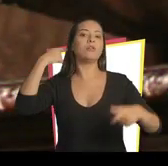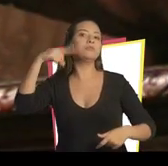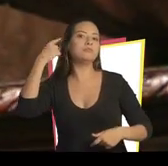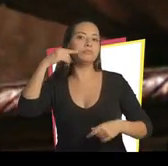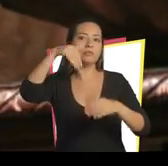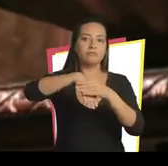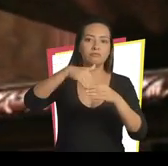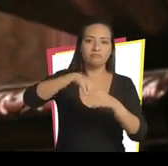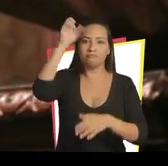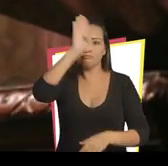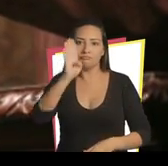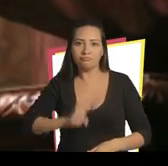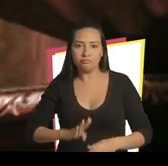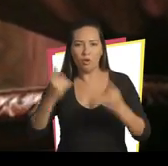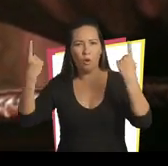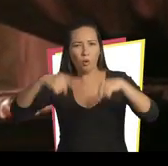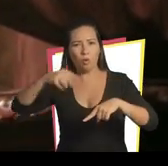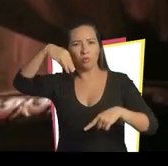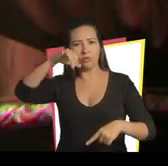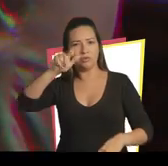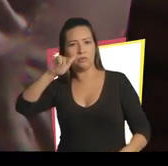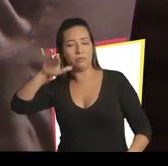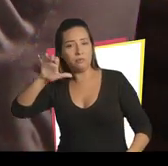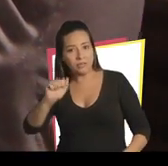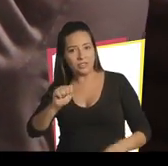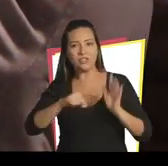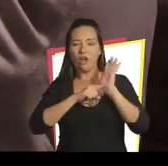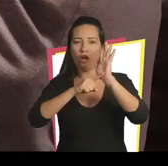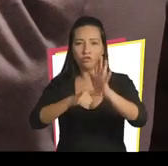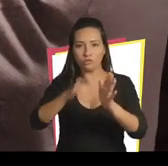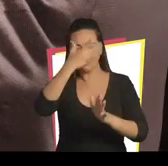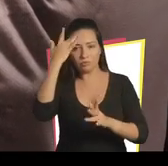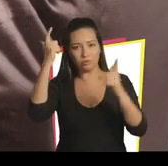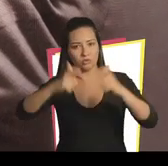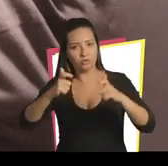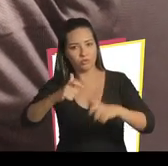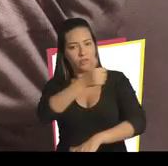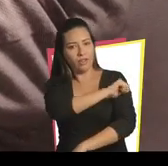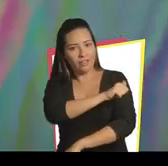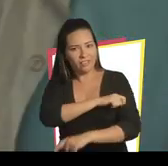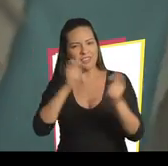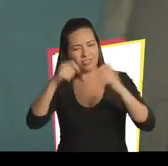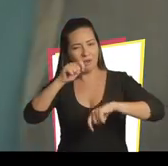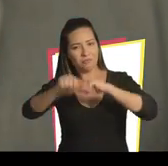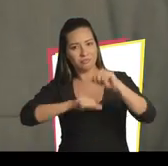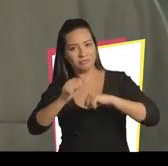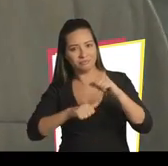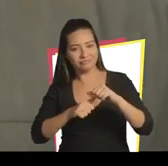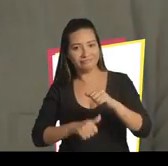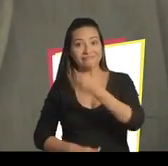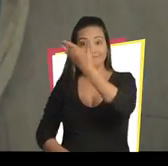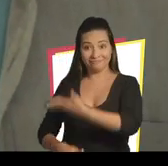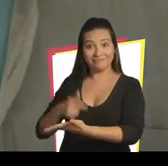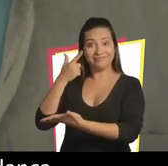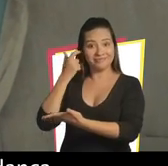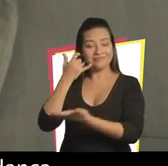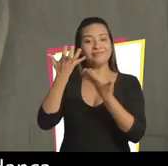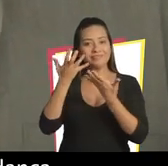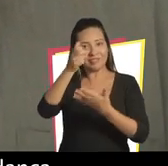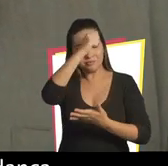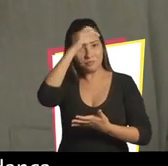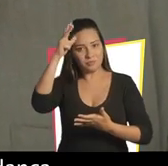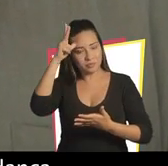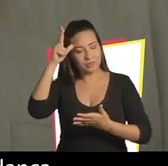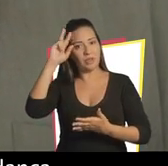Brasil, combateu as milícias, defendeu os cariocas e vai mostrar que mudar o Rio é possível. Olá, eu sou Marcelo Freixo, quero